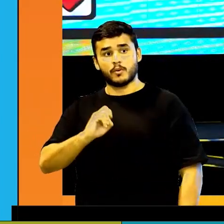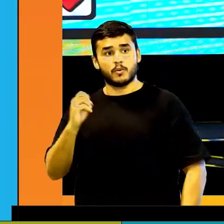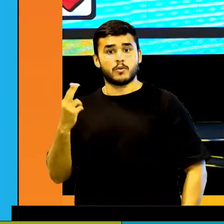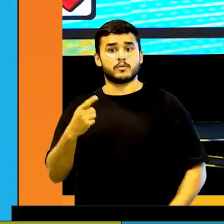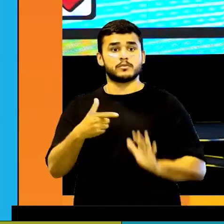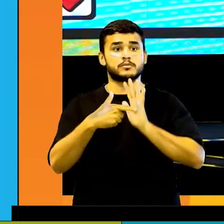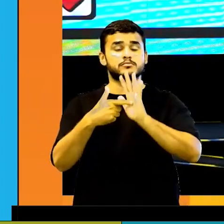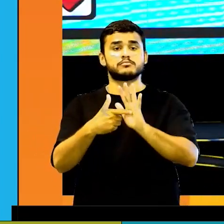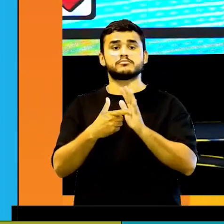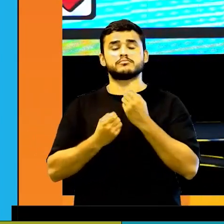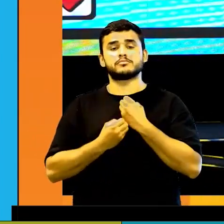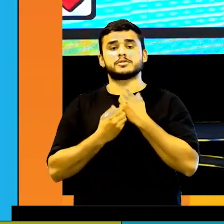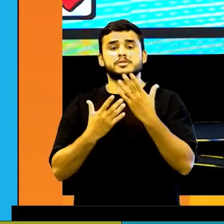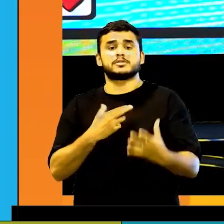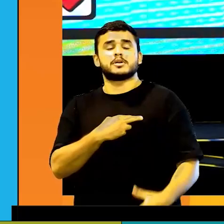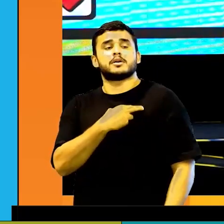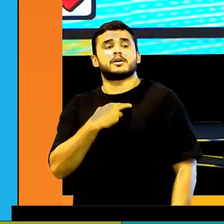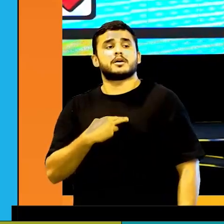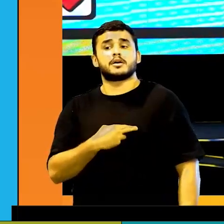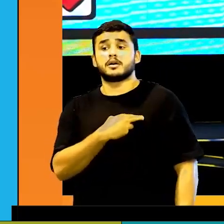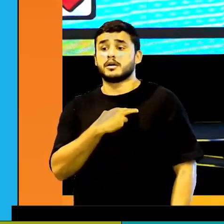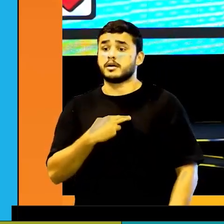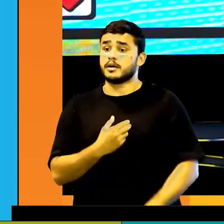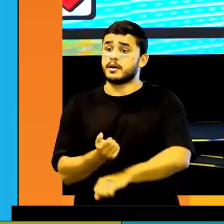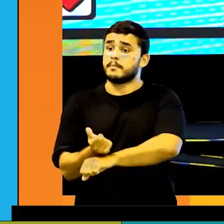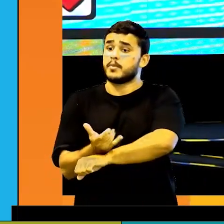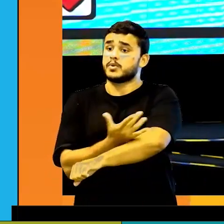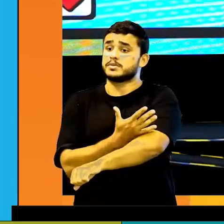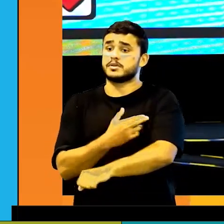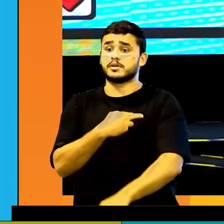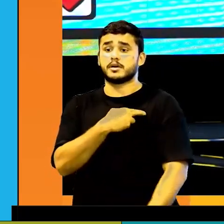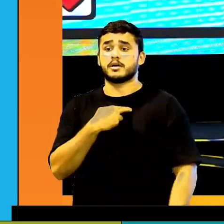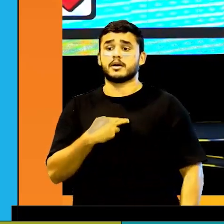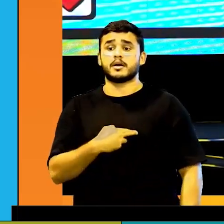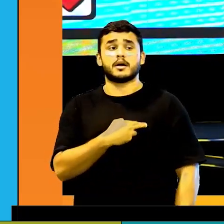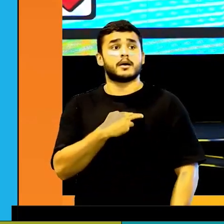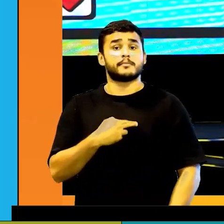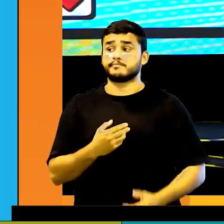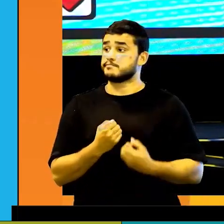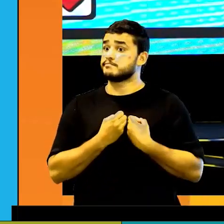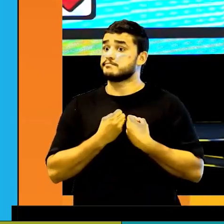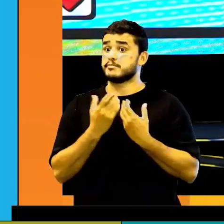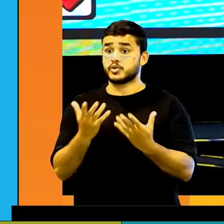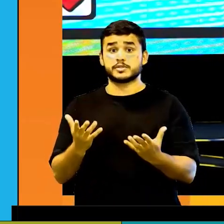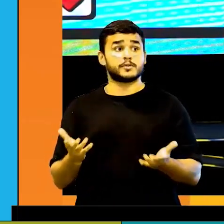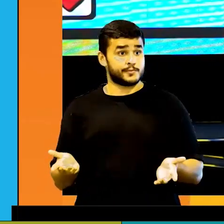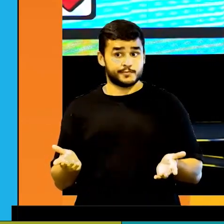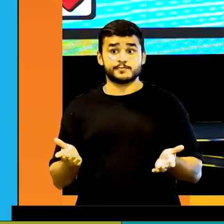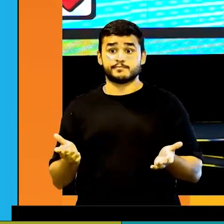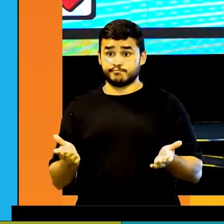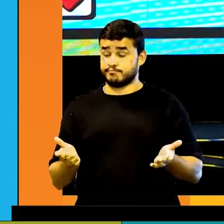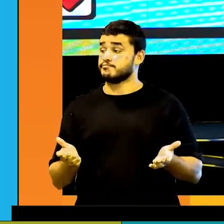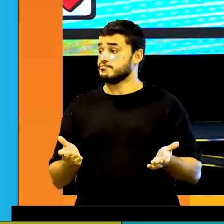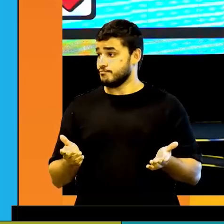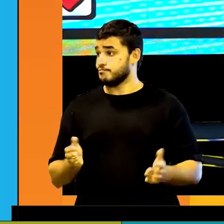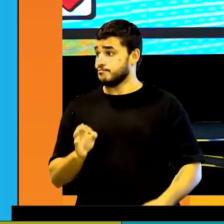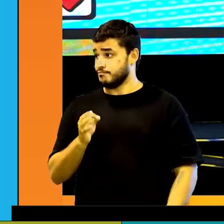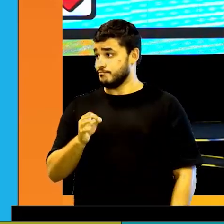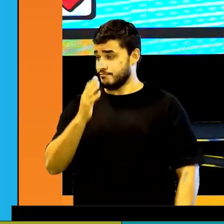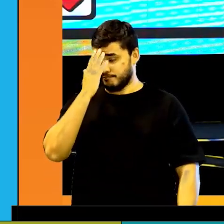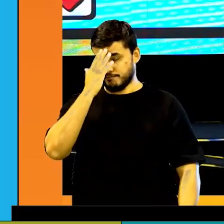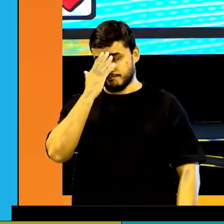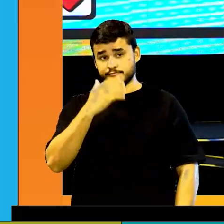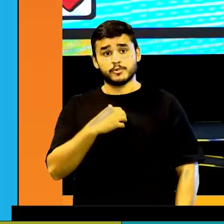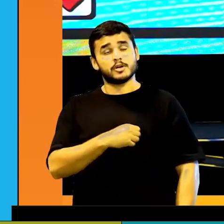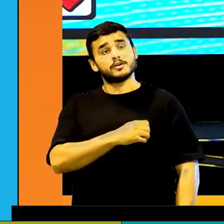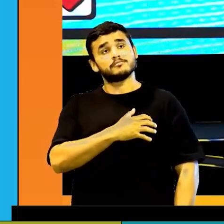de emoções? Emoções, meu povo. Lirismo é sinônimo de emoção. viu? De